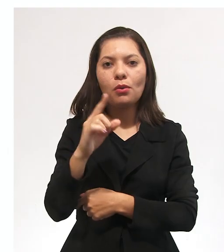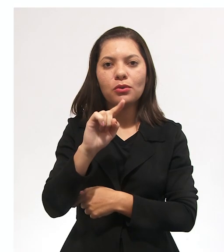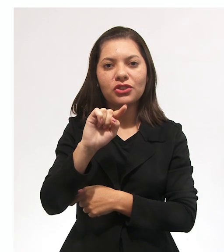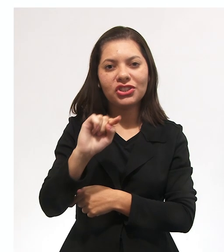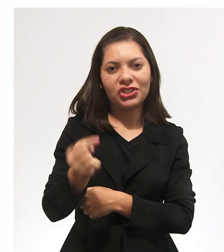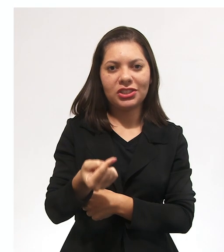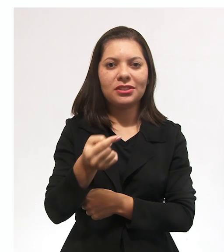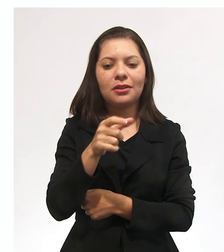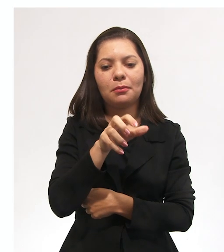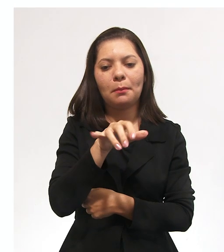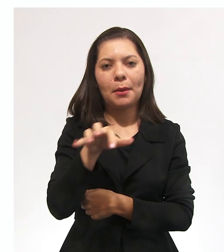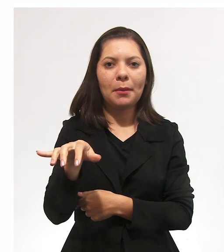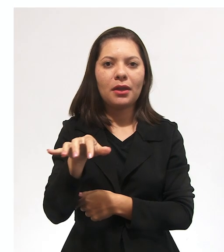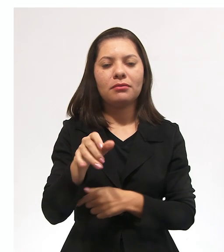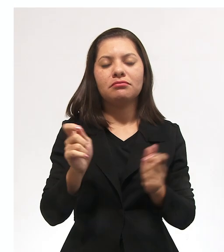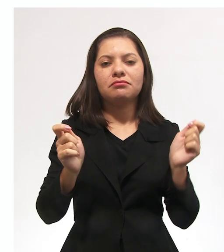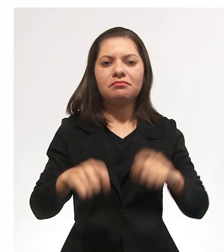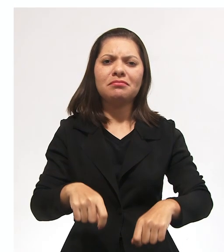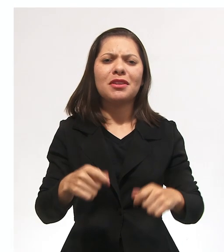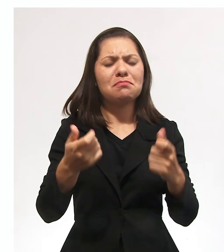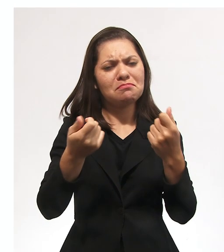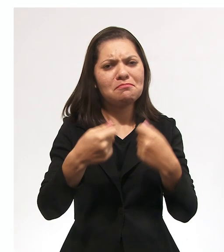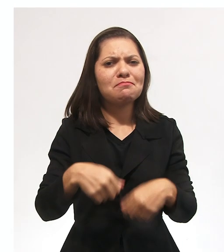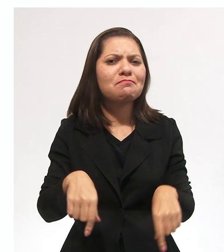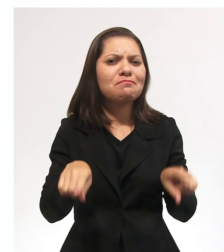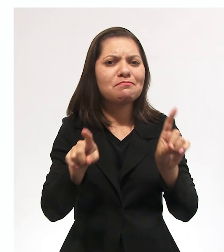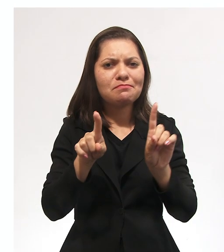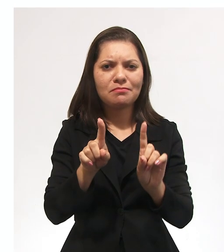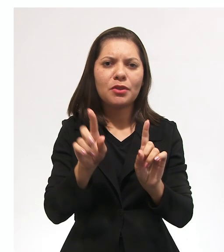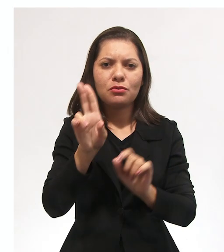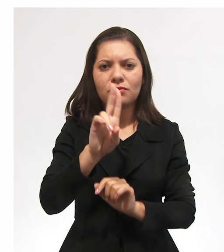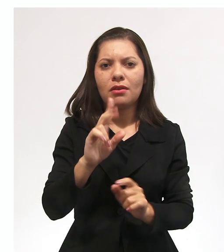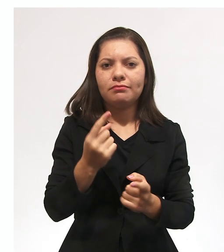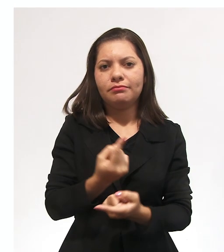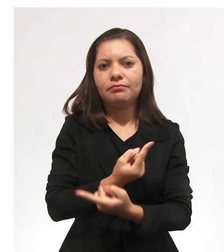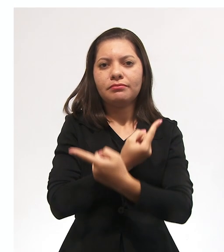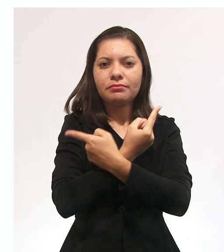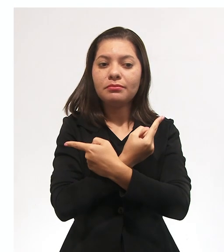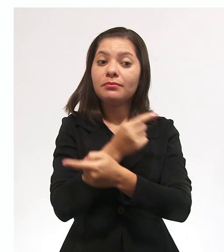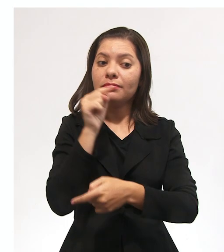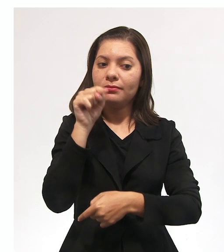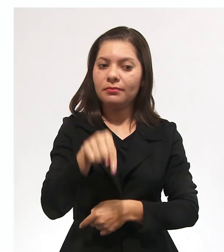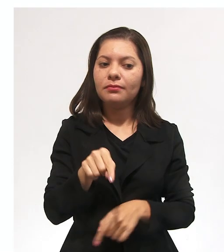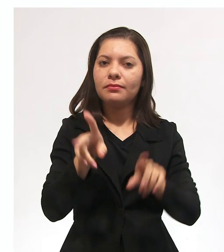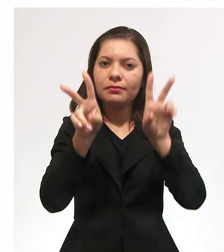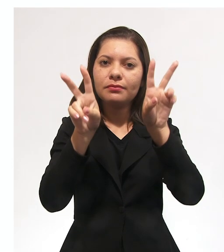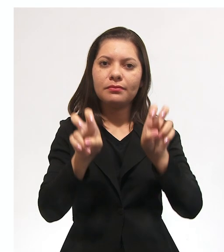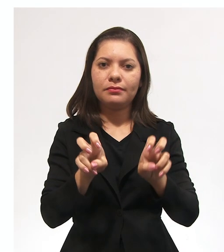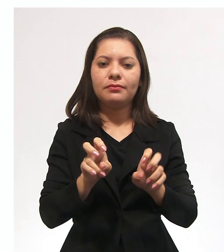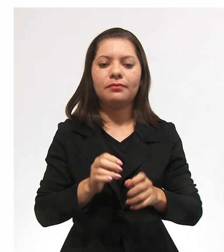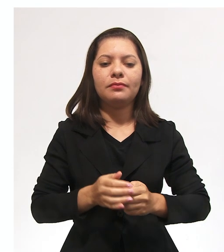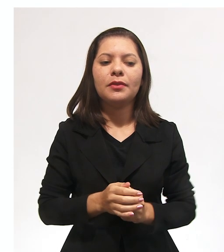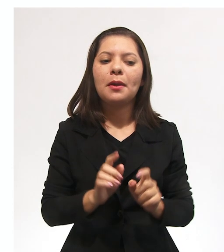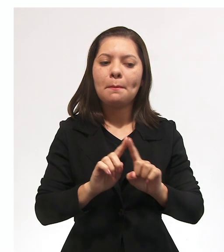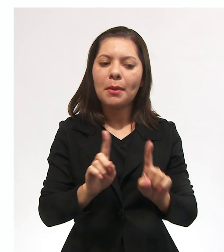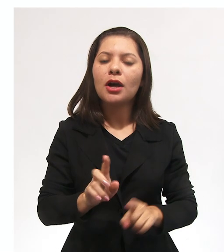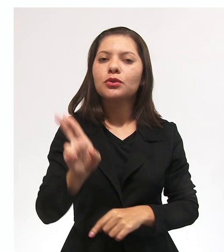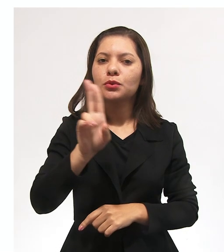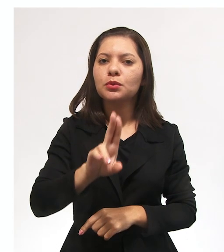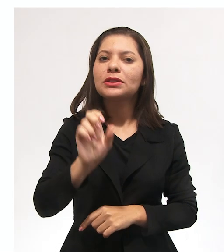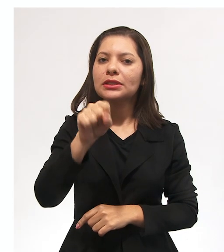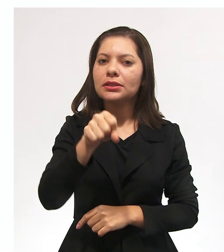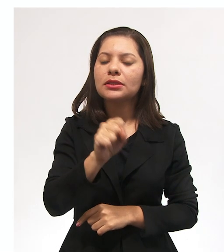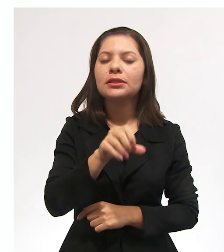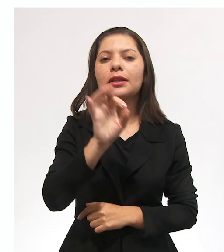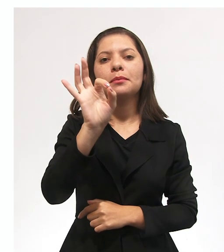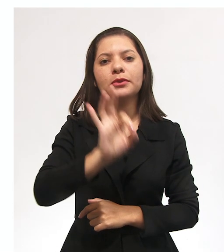decimal. Então, não há tanta necessidade de usar a regra de 3 nesse caso, tá? Mas nós utilizamos a regra de